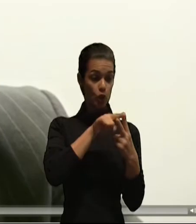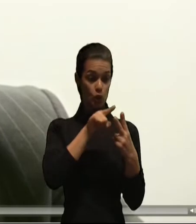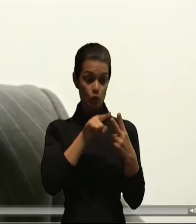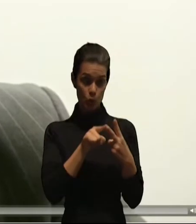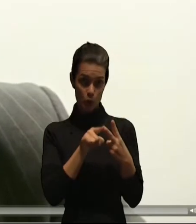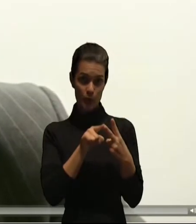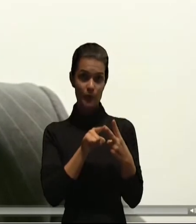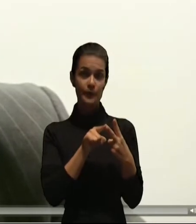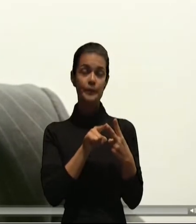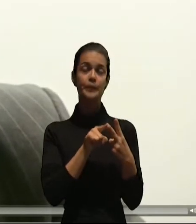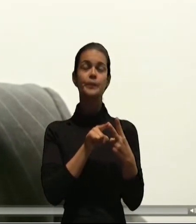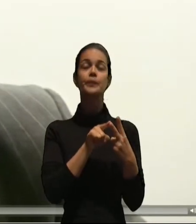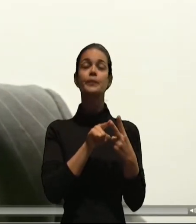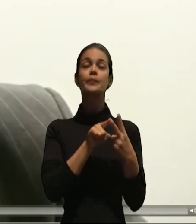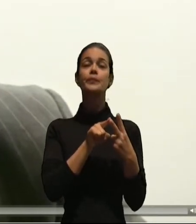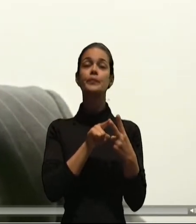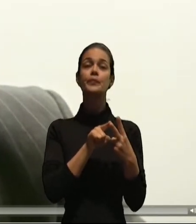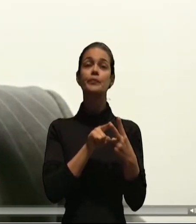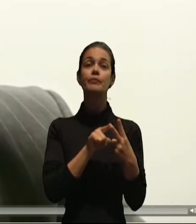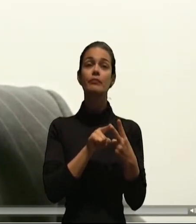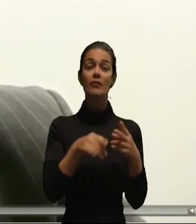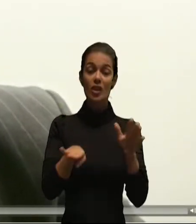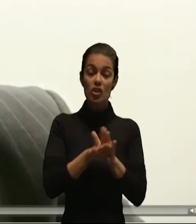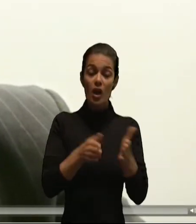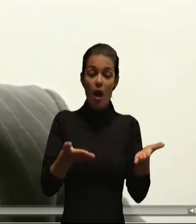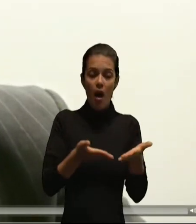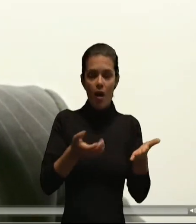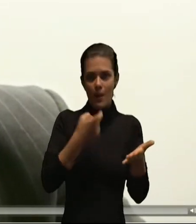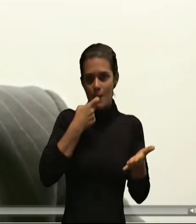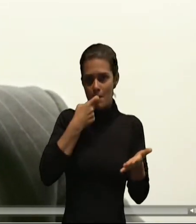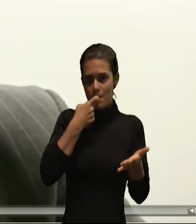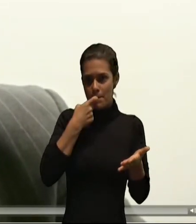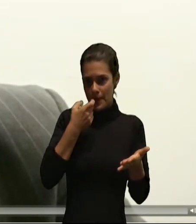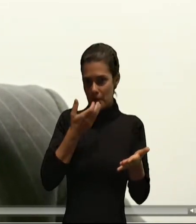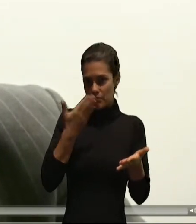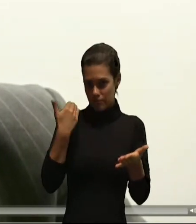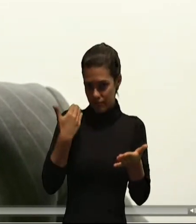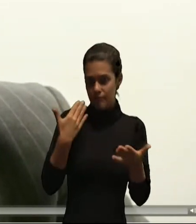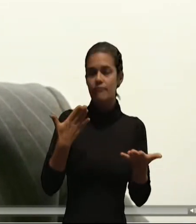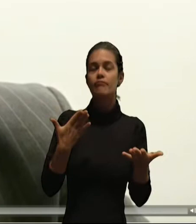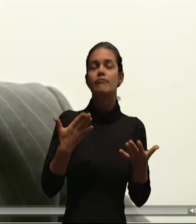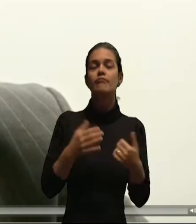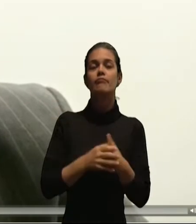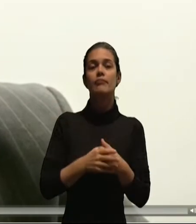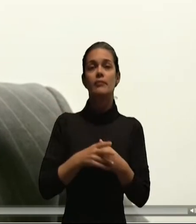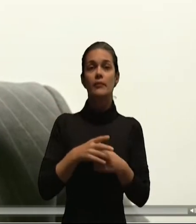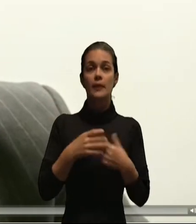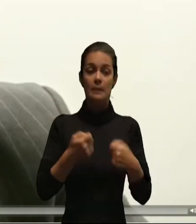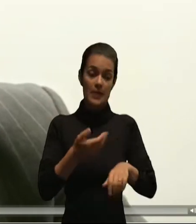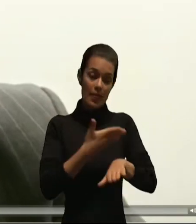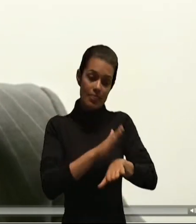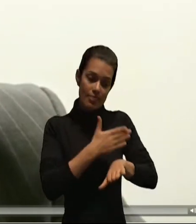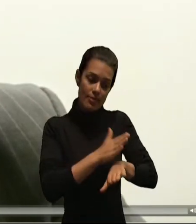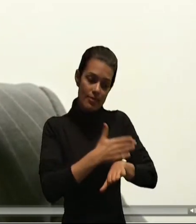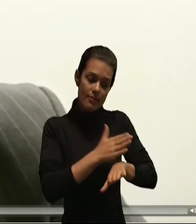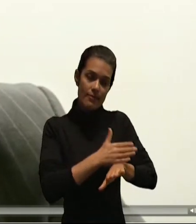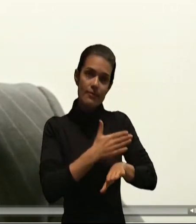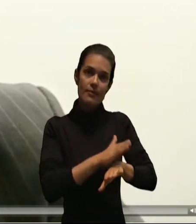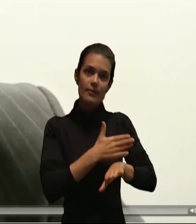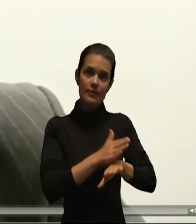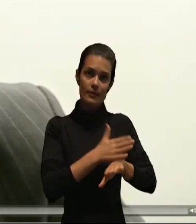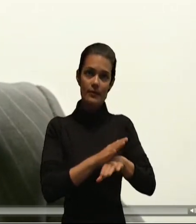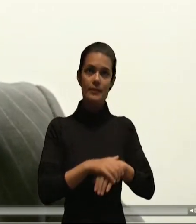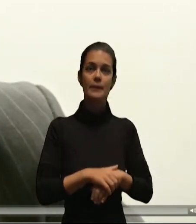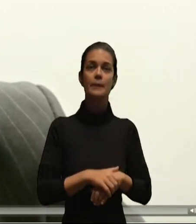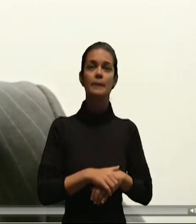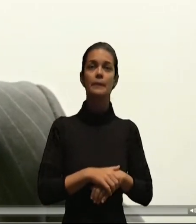Gabriela, Fernando e Débora. Esses casais chegaram e certamente carecem das nossas orações. O trabalho